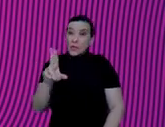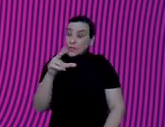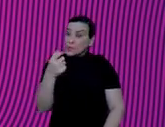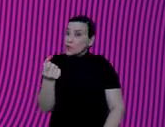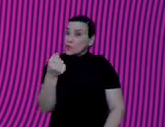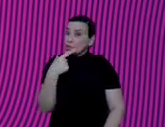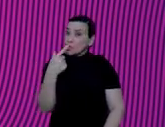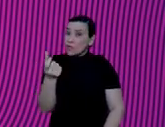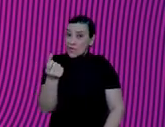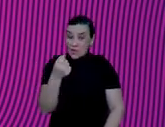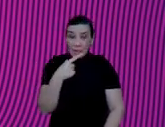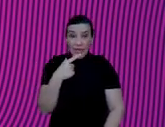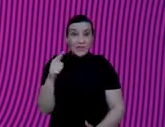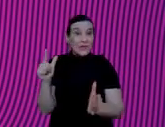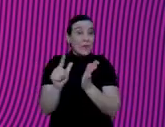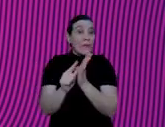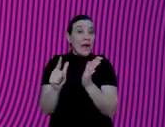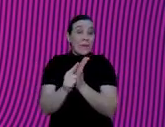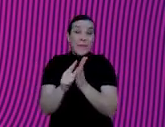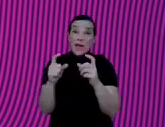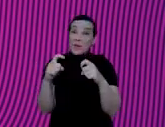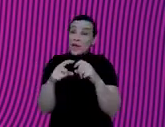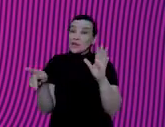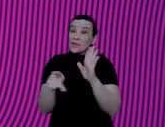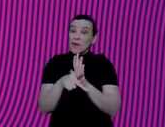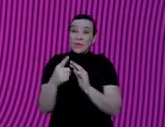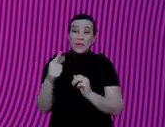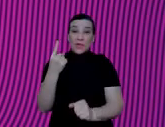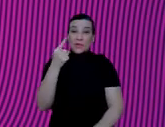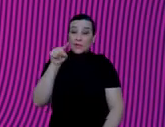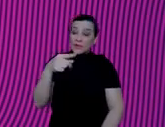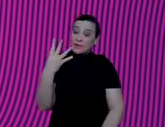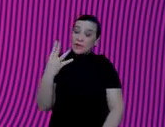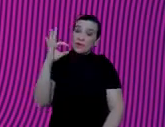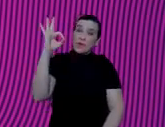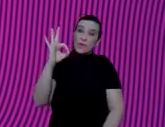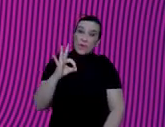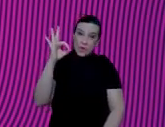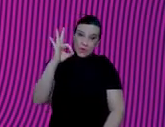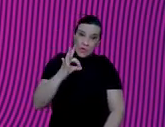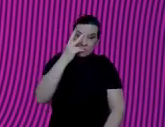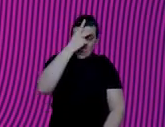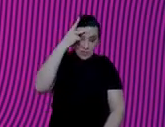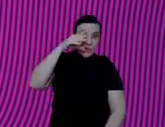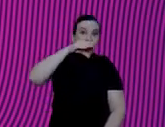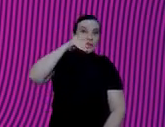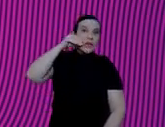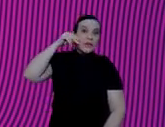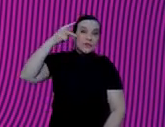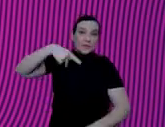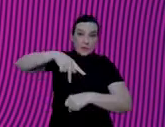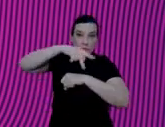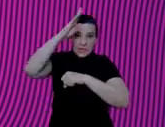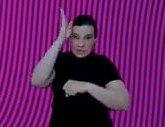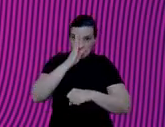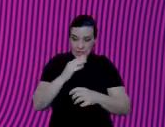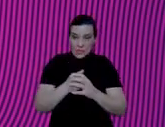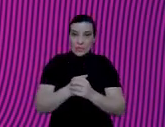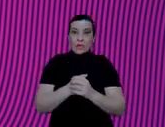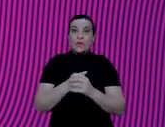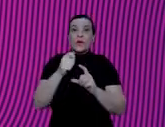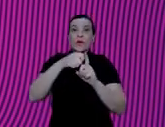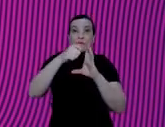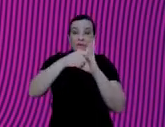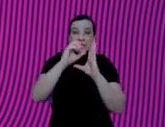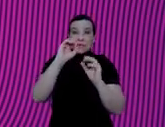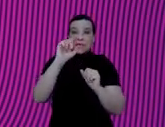prescrição de 1,4% da população adulta brasileira. A prevalência mensal é 0,6%. Alguém pode dizer, bom,